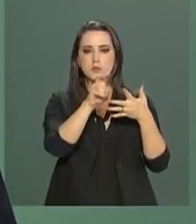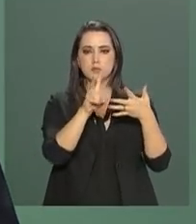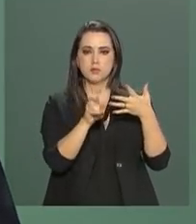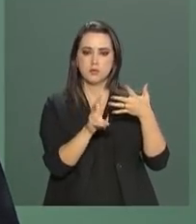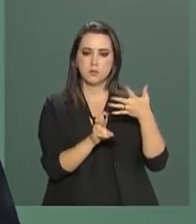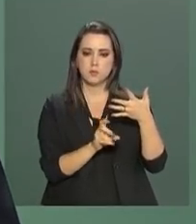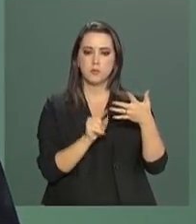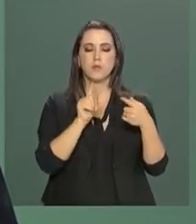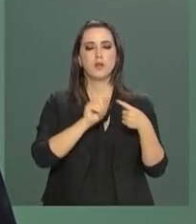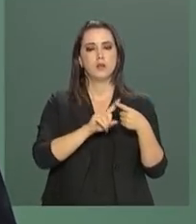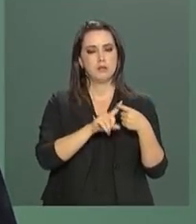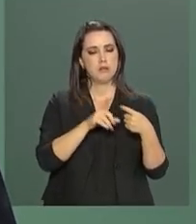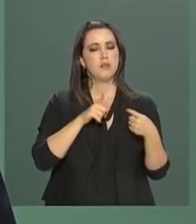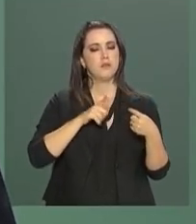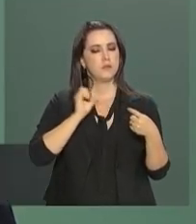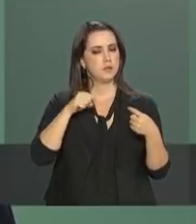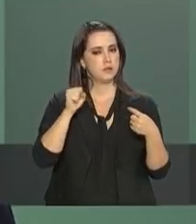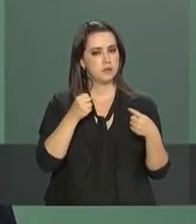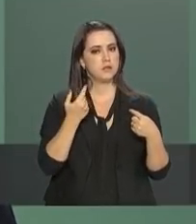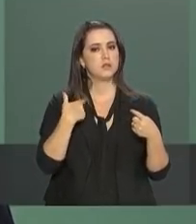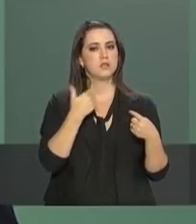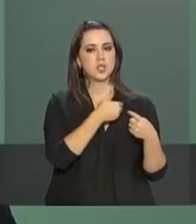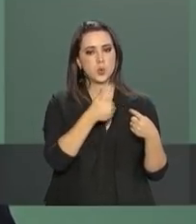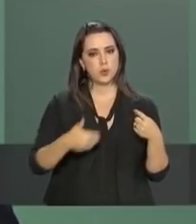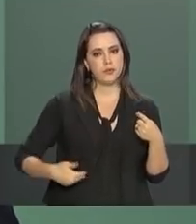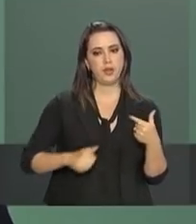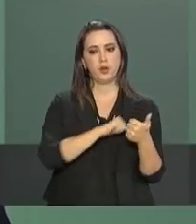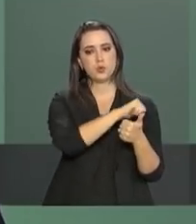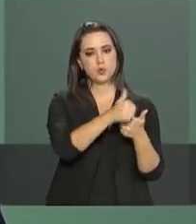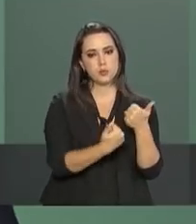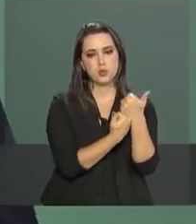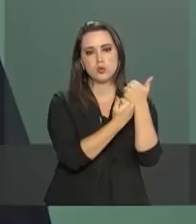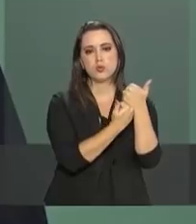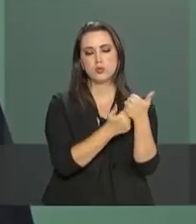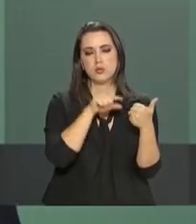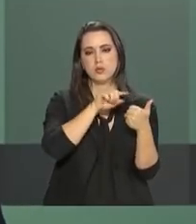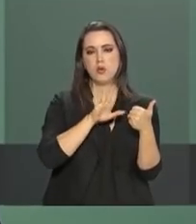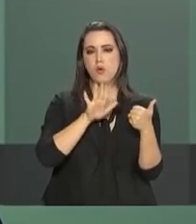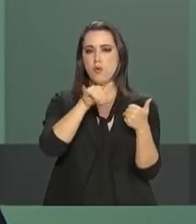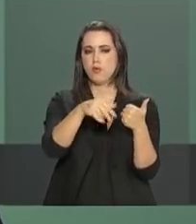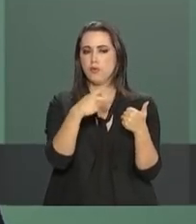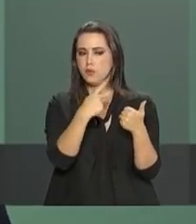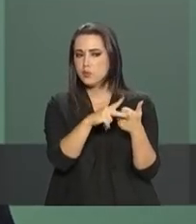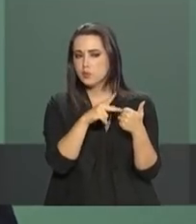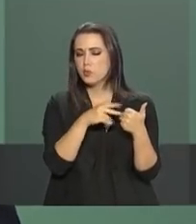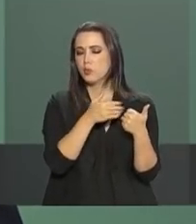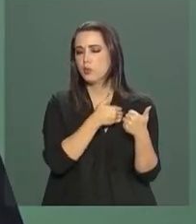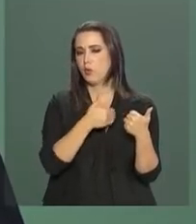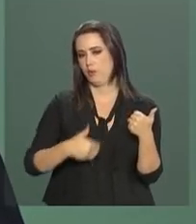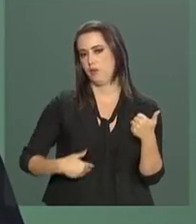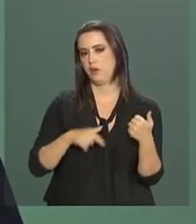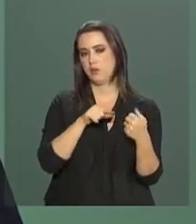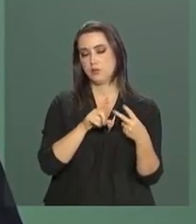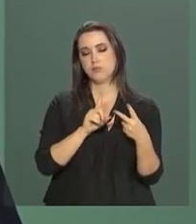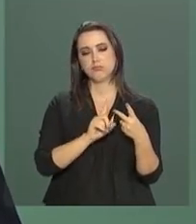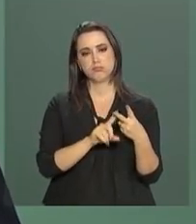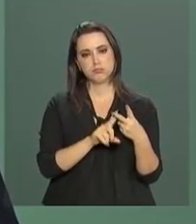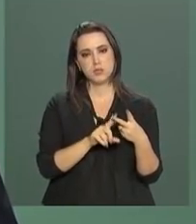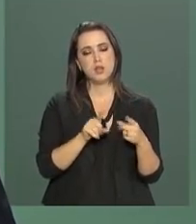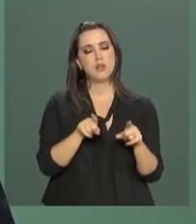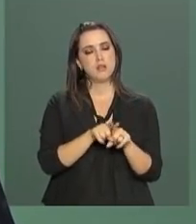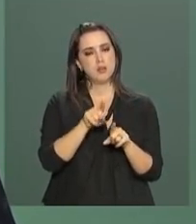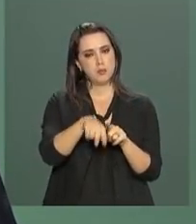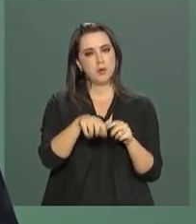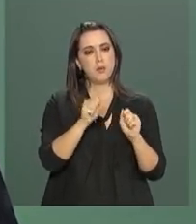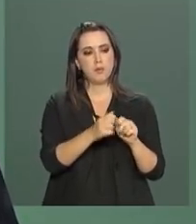entre eles obviamente a governabilidade o final de seu governo e ele